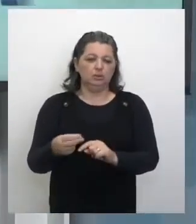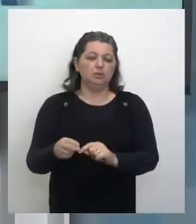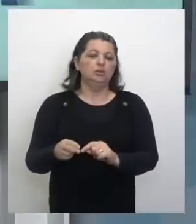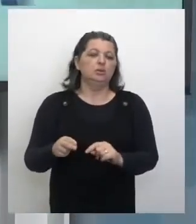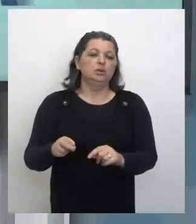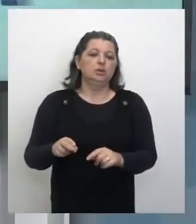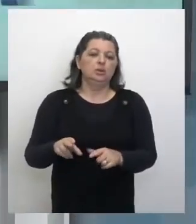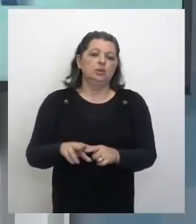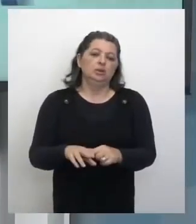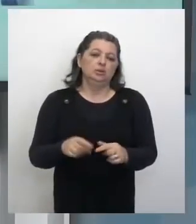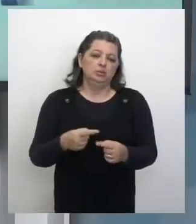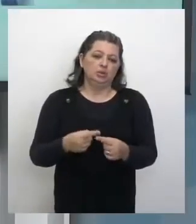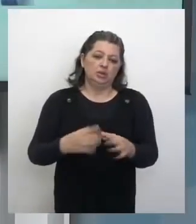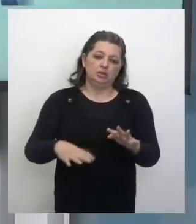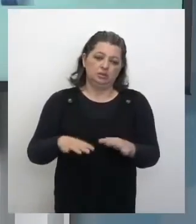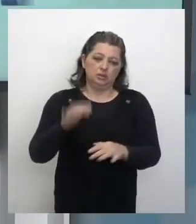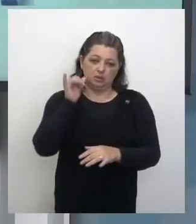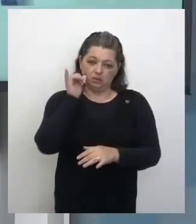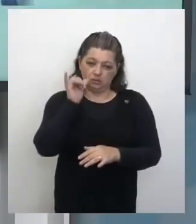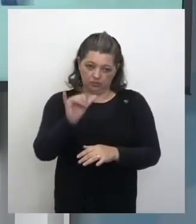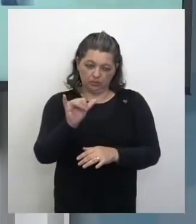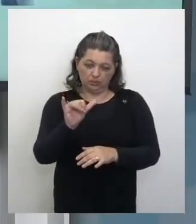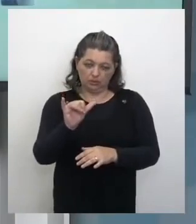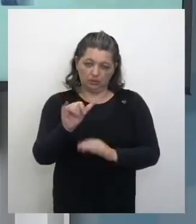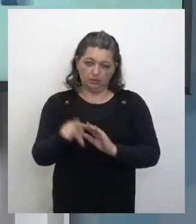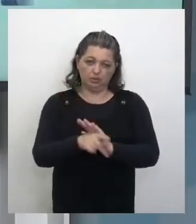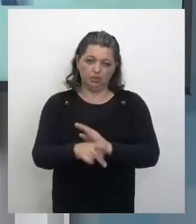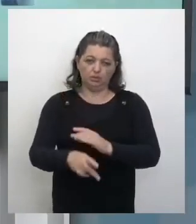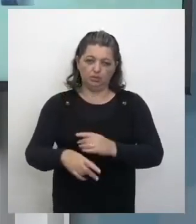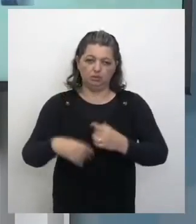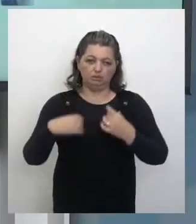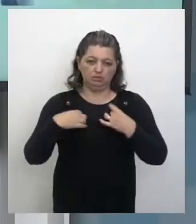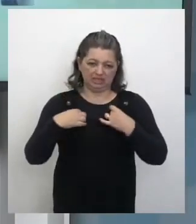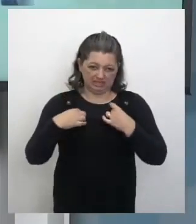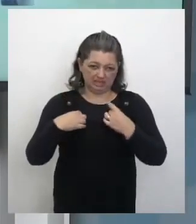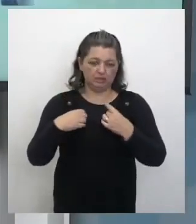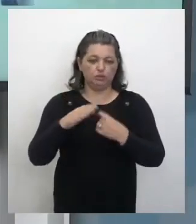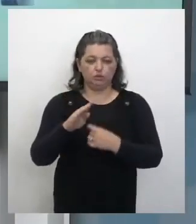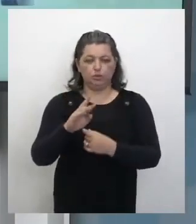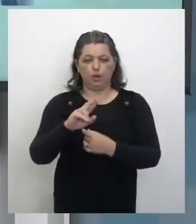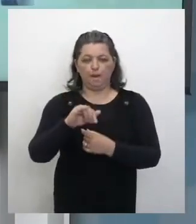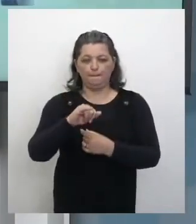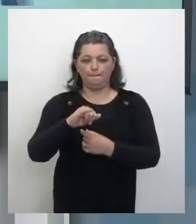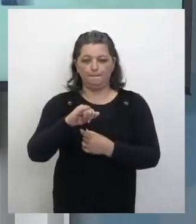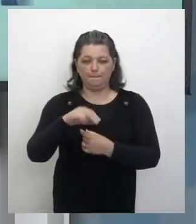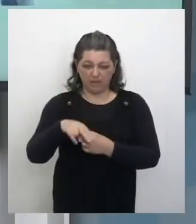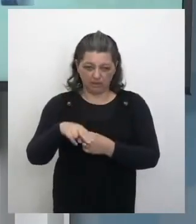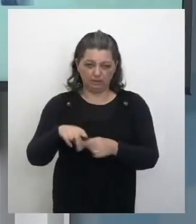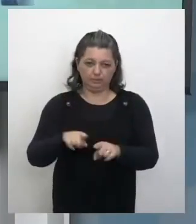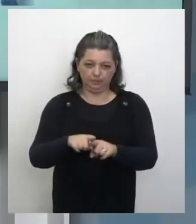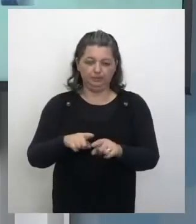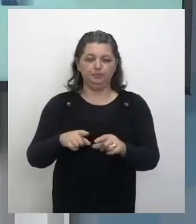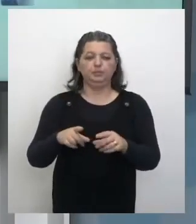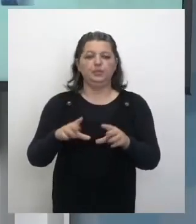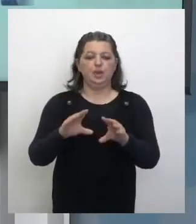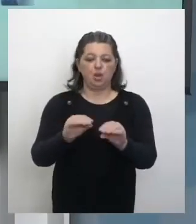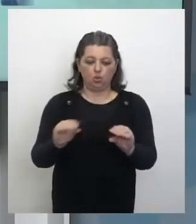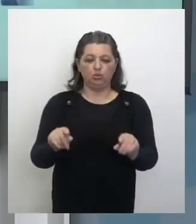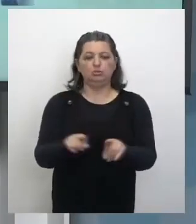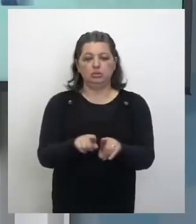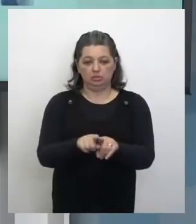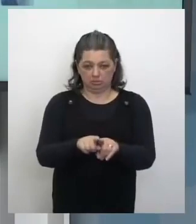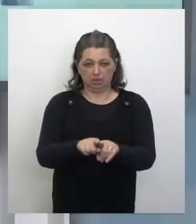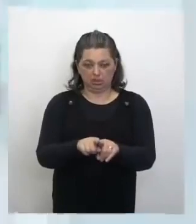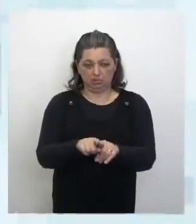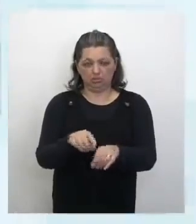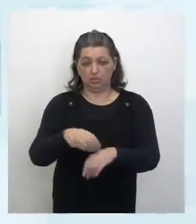as substâncias. Então, ele é um tecido, tanto o brim quanto o algodão são indicados em laboratório. E